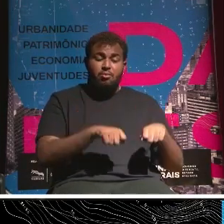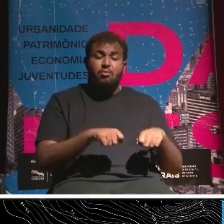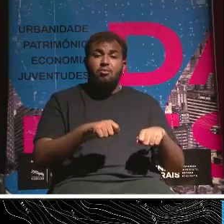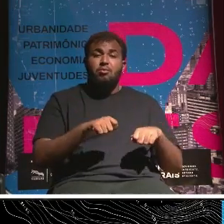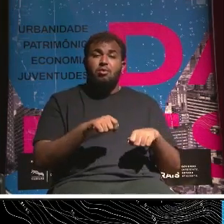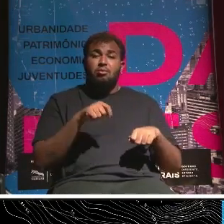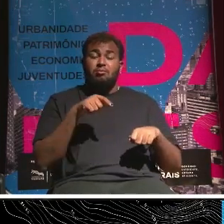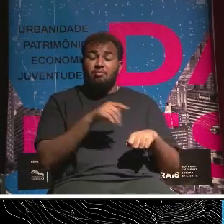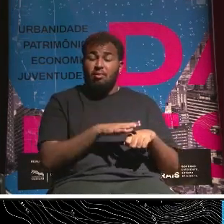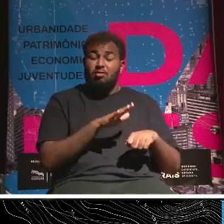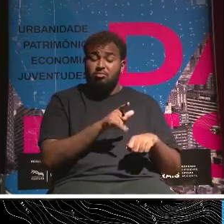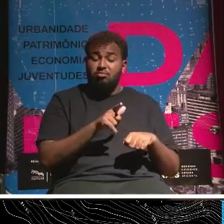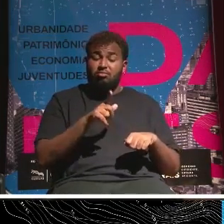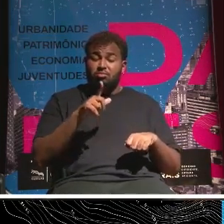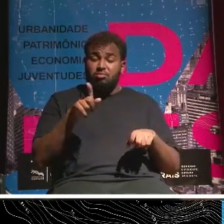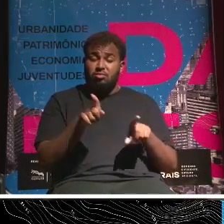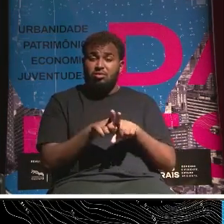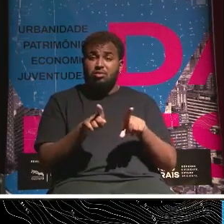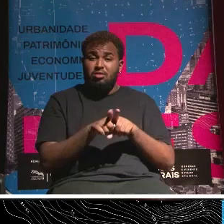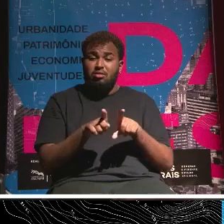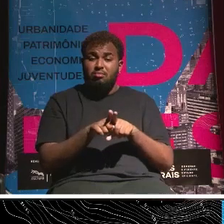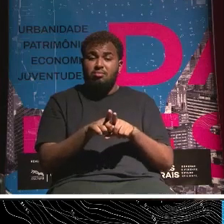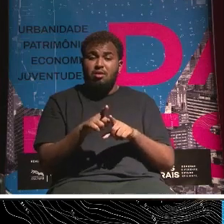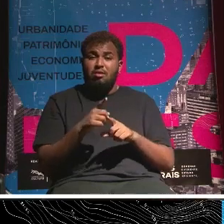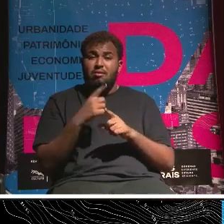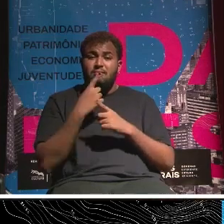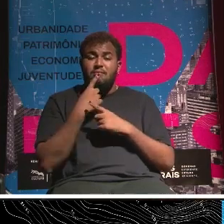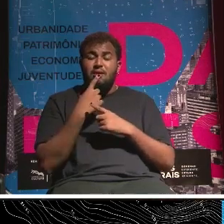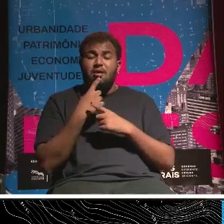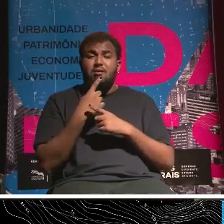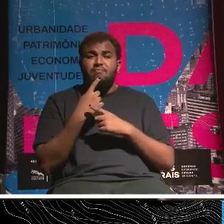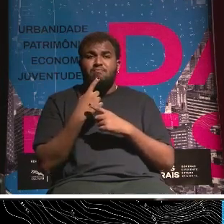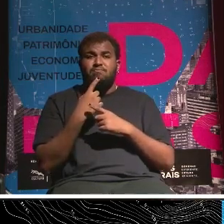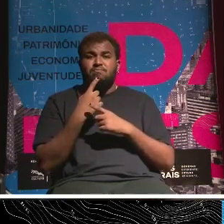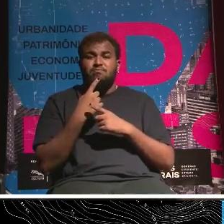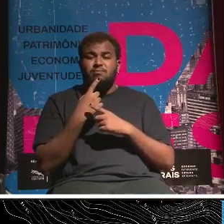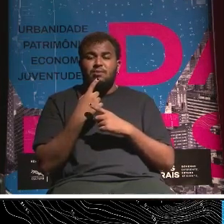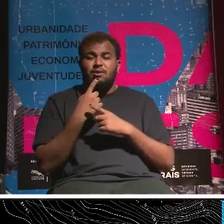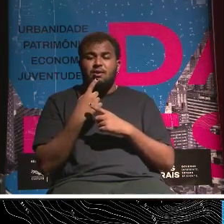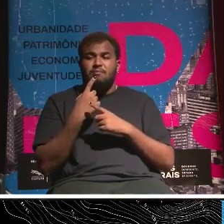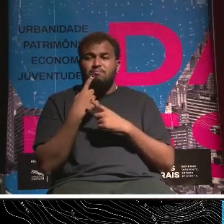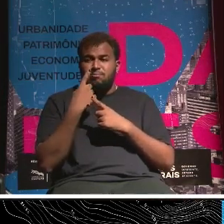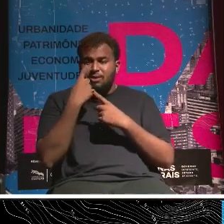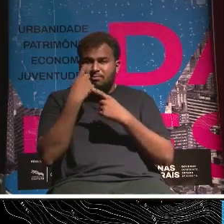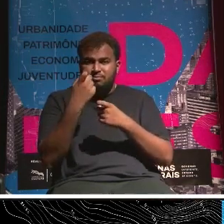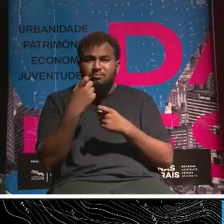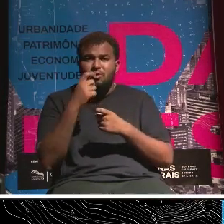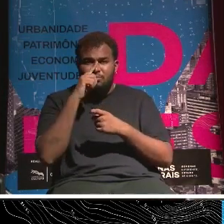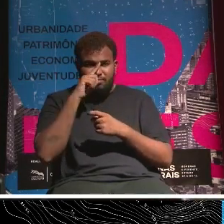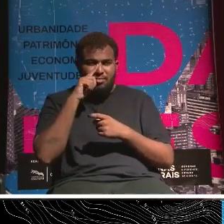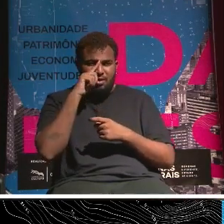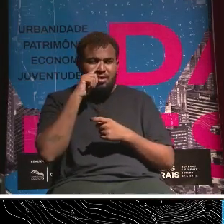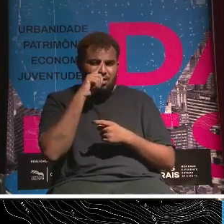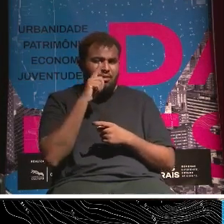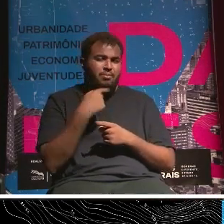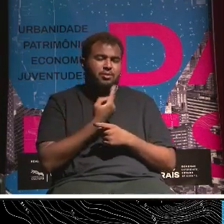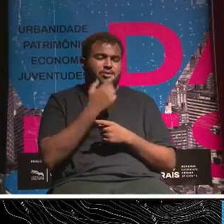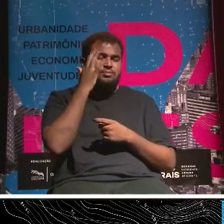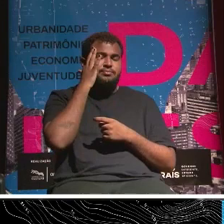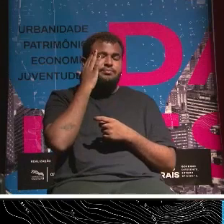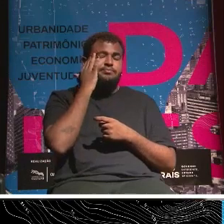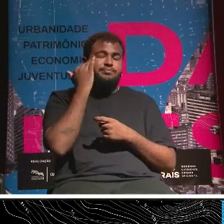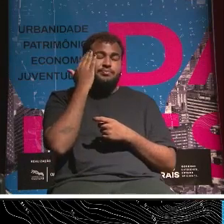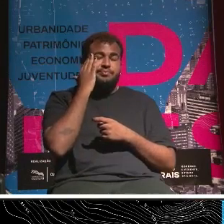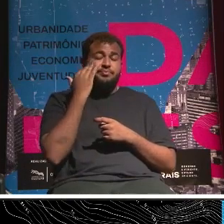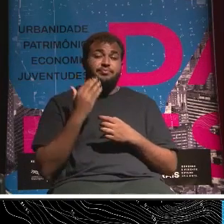gente, outras ditas minorias aí, como operacionalização desse capitalismo, desse neoliberalismo, né?